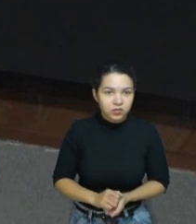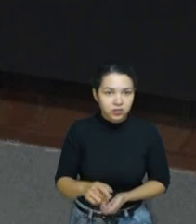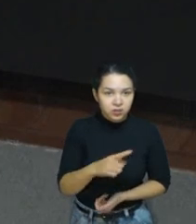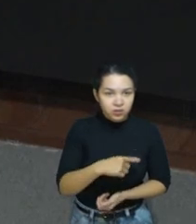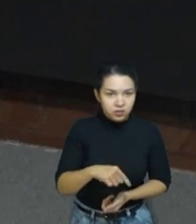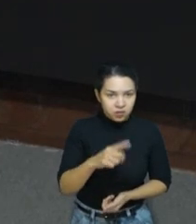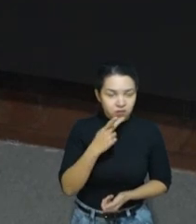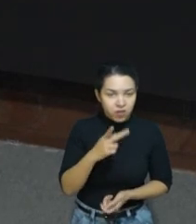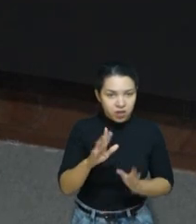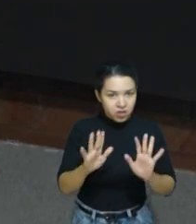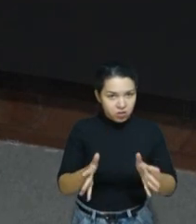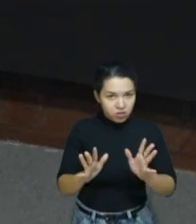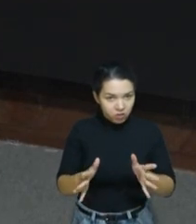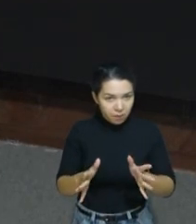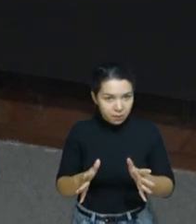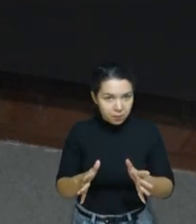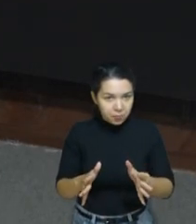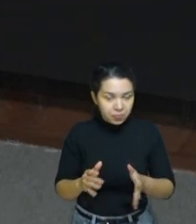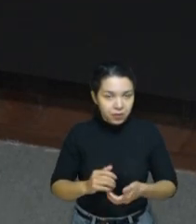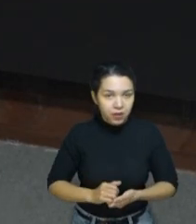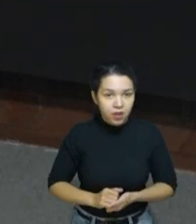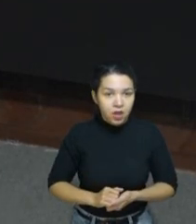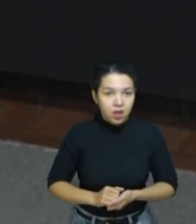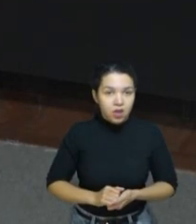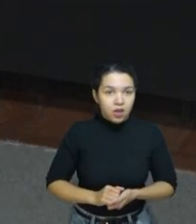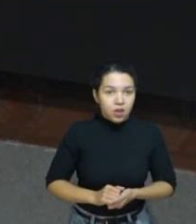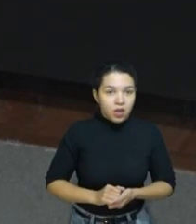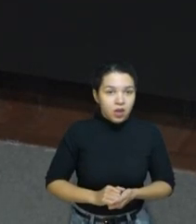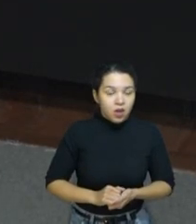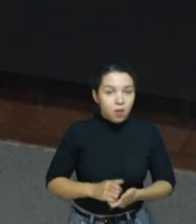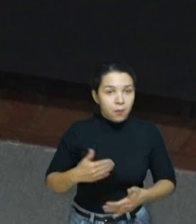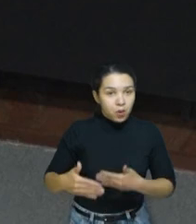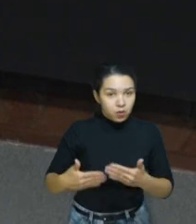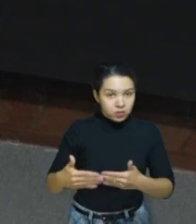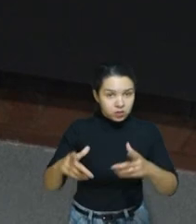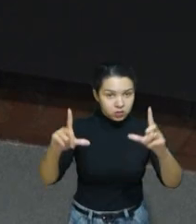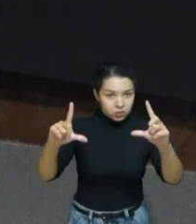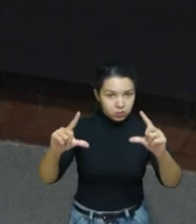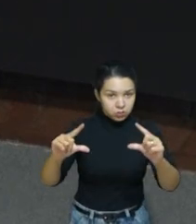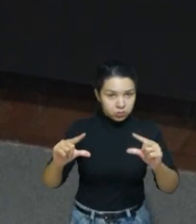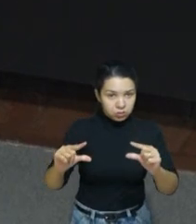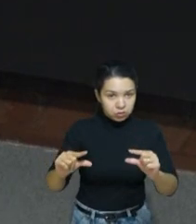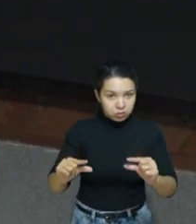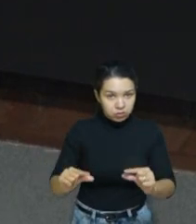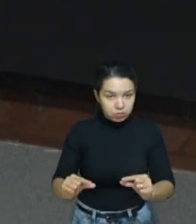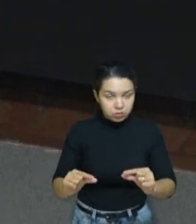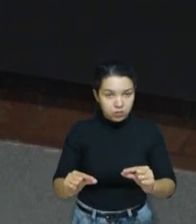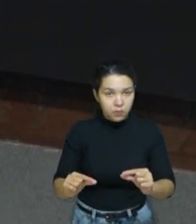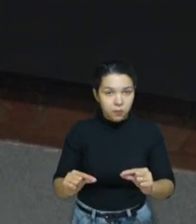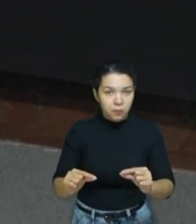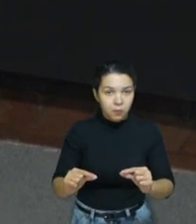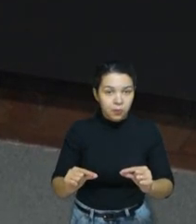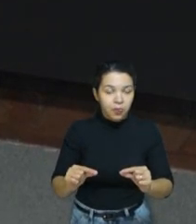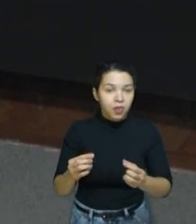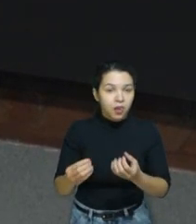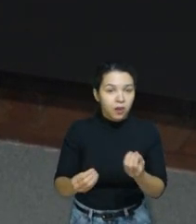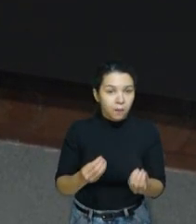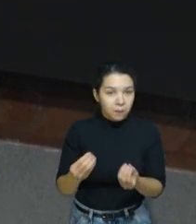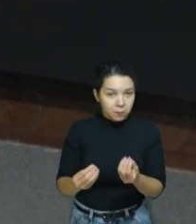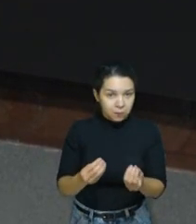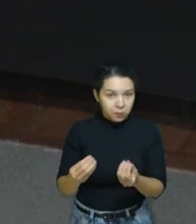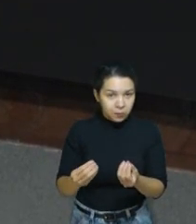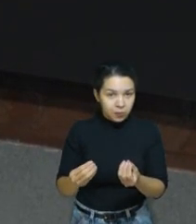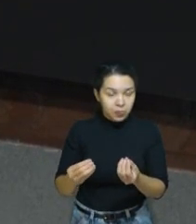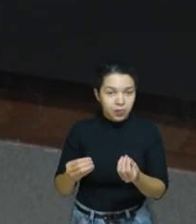eu falei um pouco já, pincelei, mitigação, ele é muito top-down, que a gente chama. Né? A parte de mitigação,